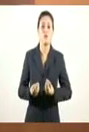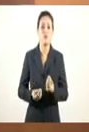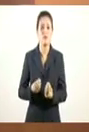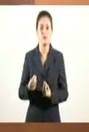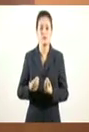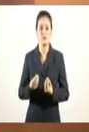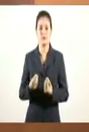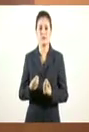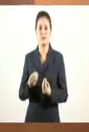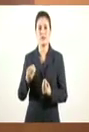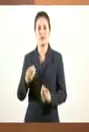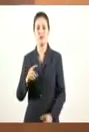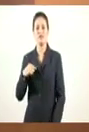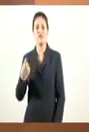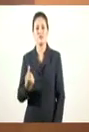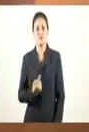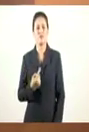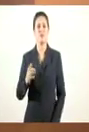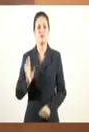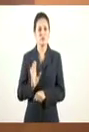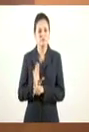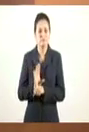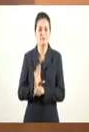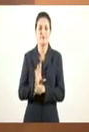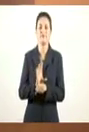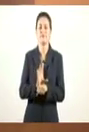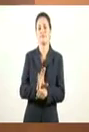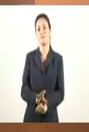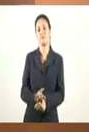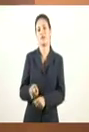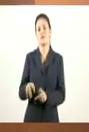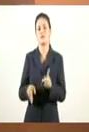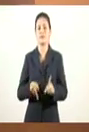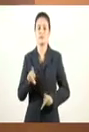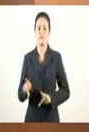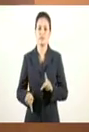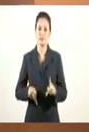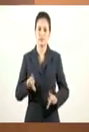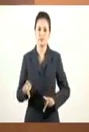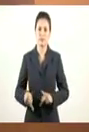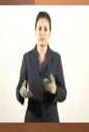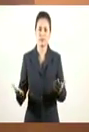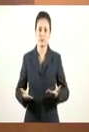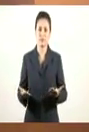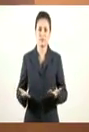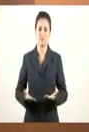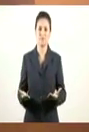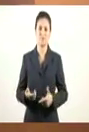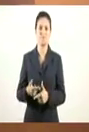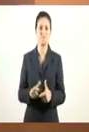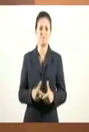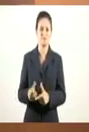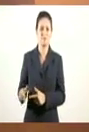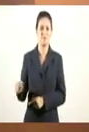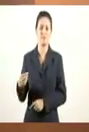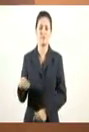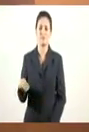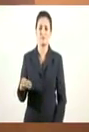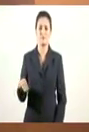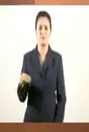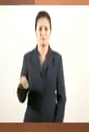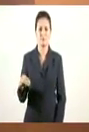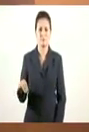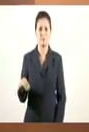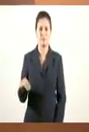concretamente, objetivamente, dar uma resposta positiva a esse momento de fragilidade que o Maranhão vive. Mas, além